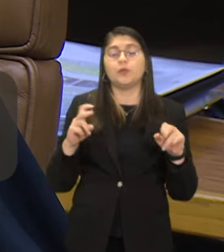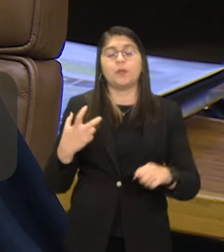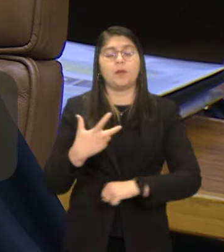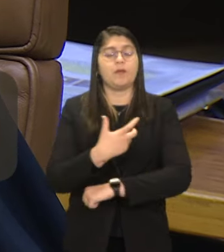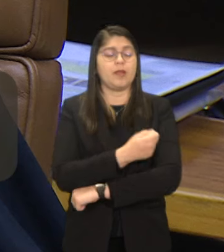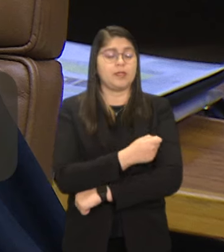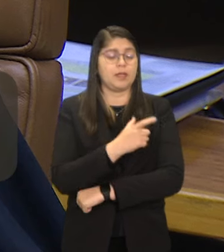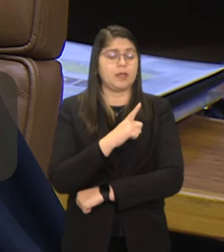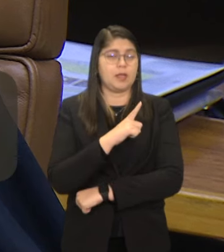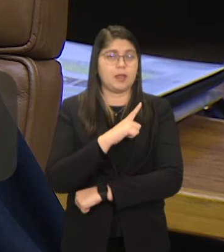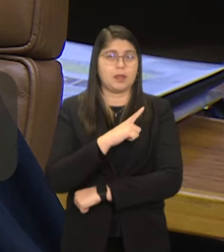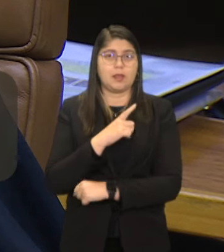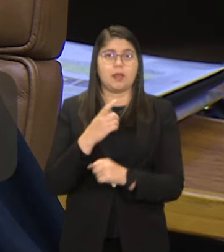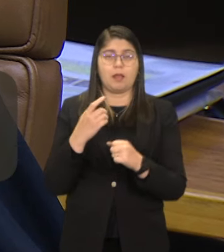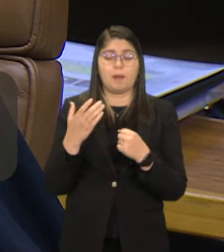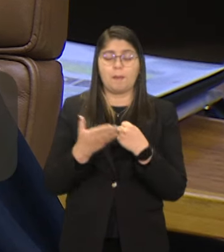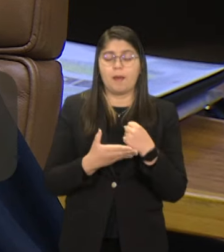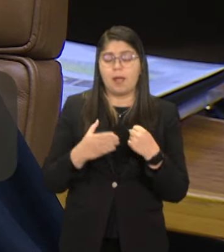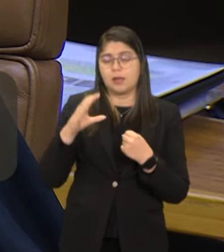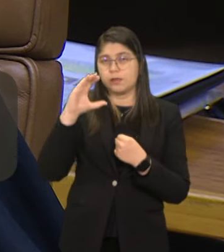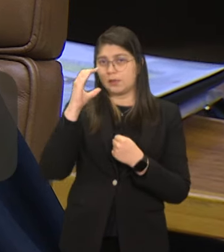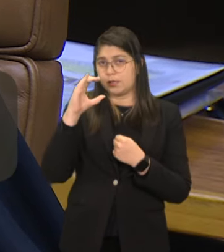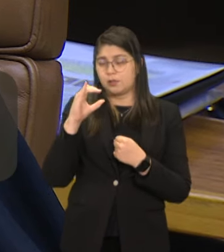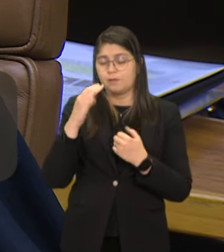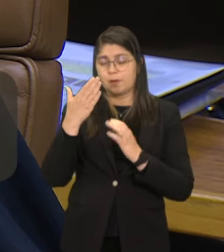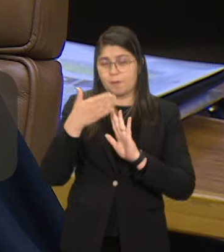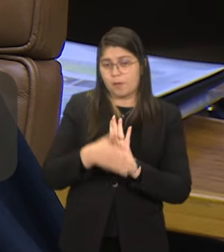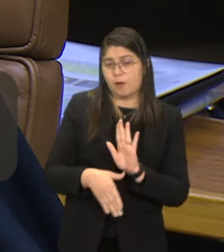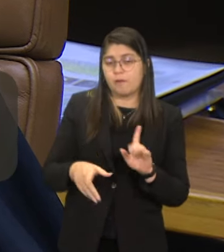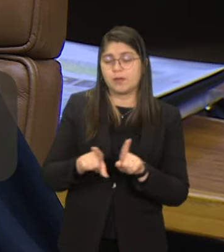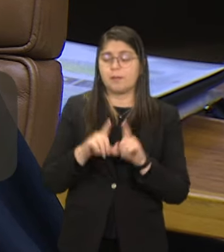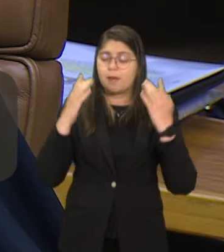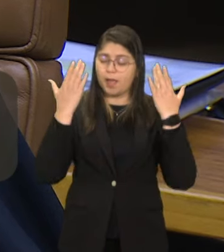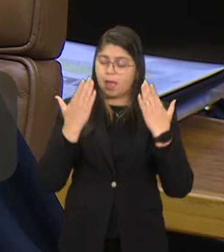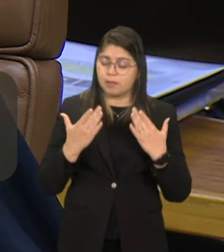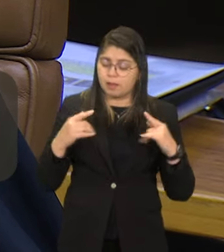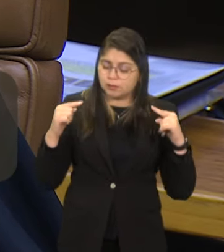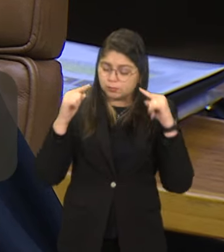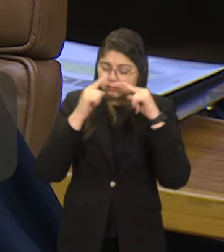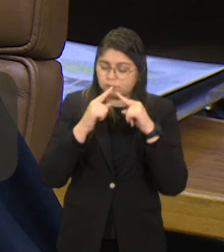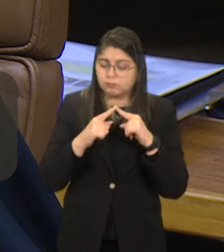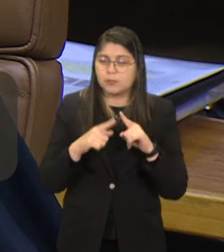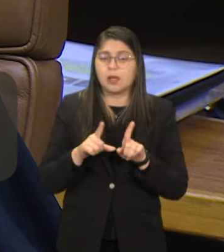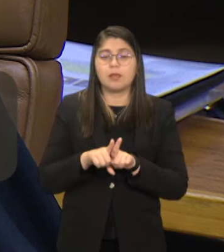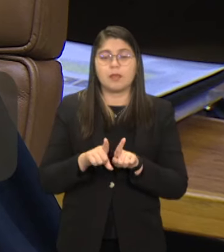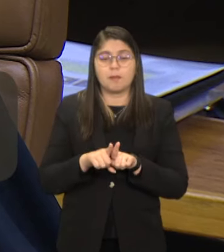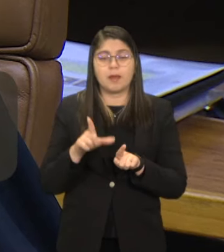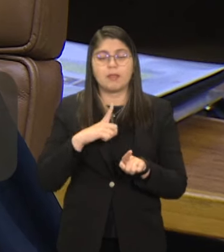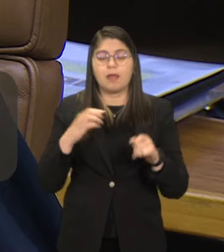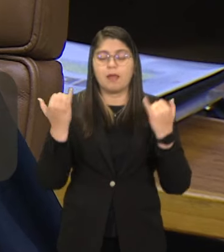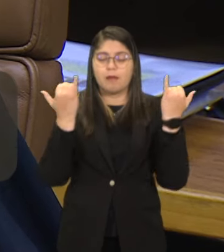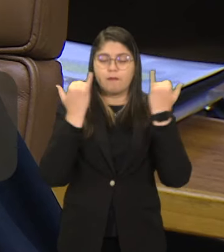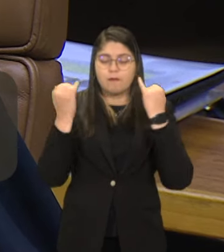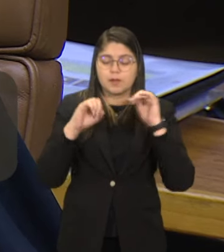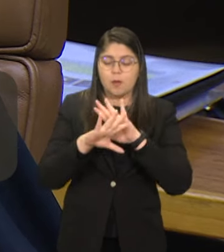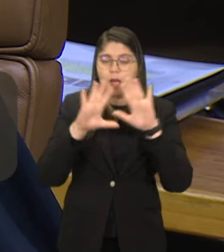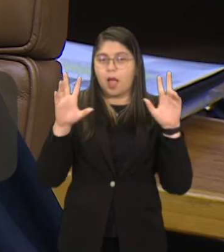como base evidências científicas e análises estratégicas pertinentes, venham acompanhadas de ampla informação sobre